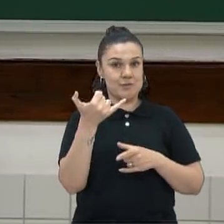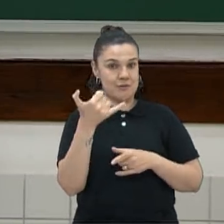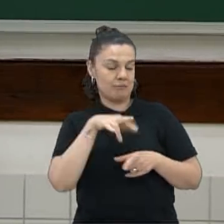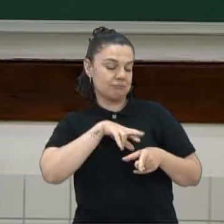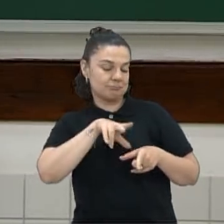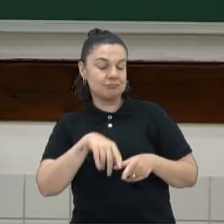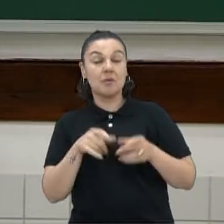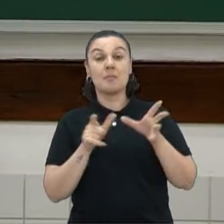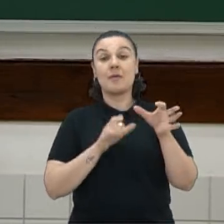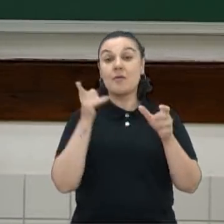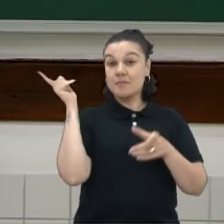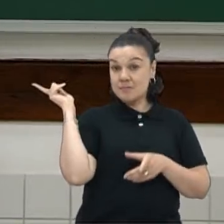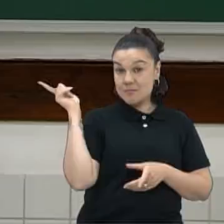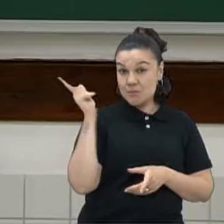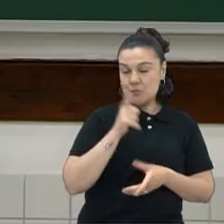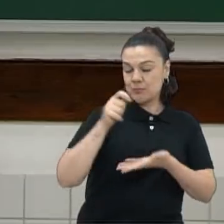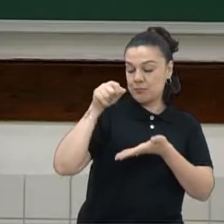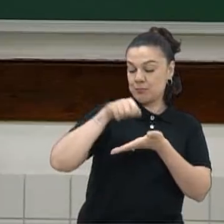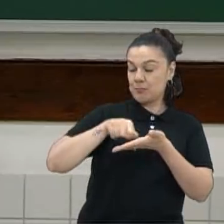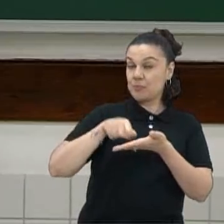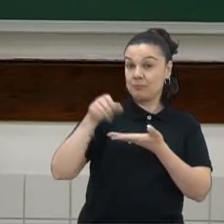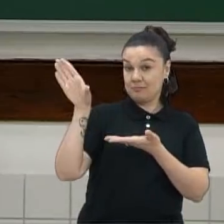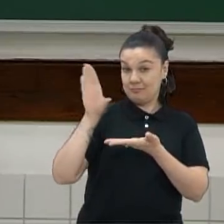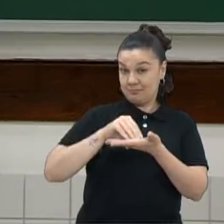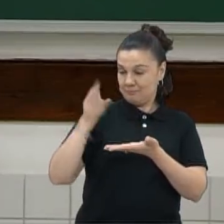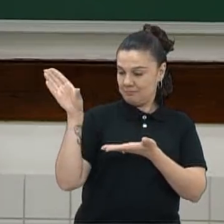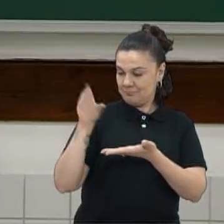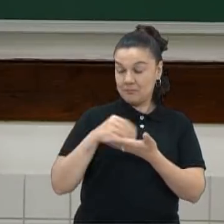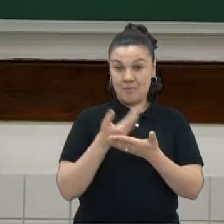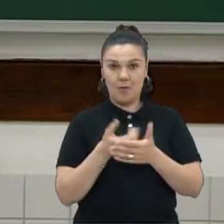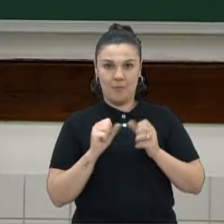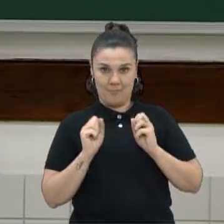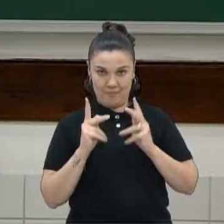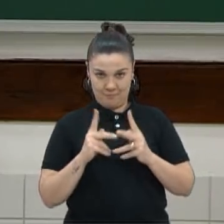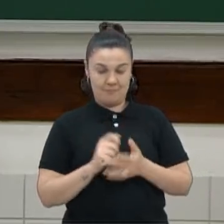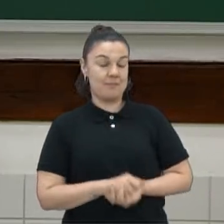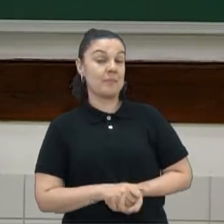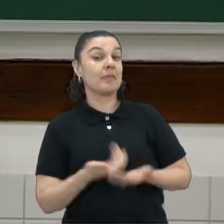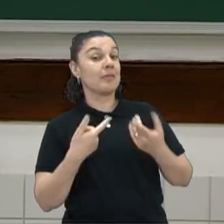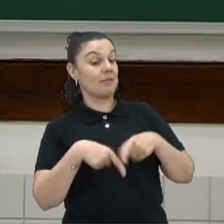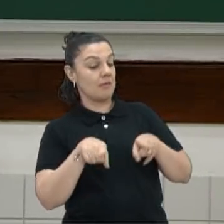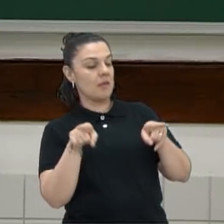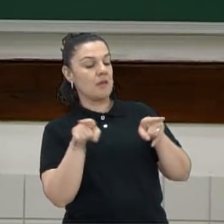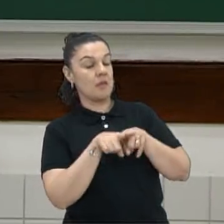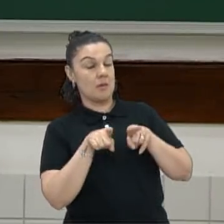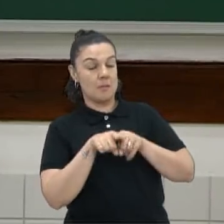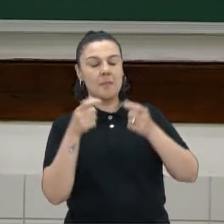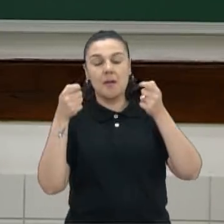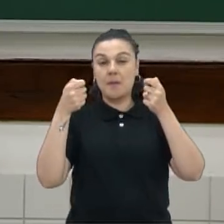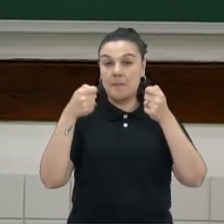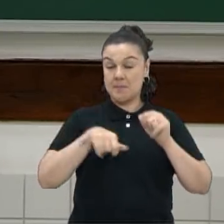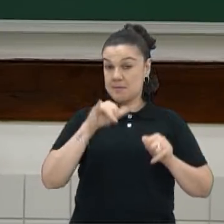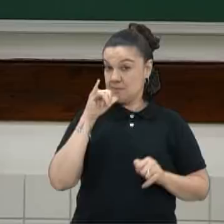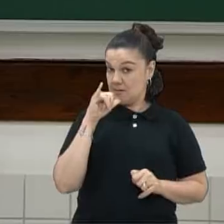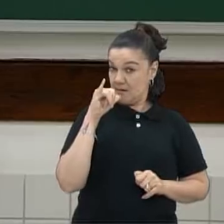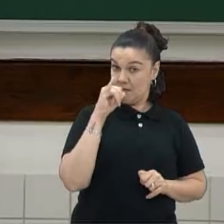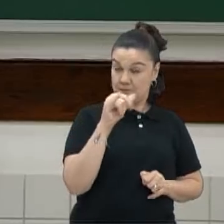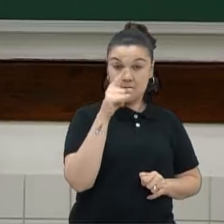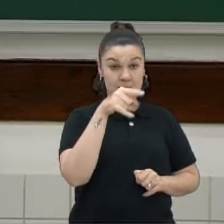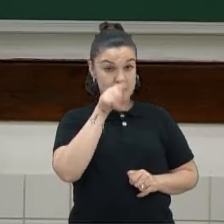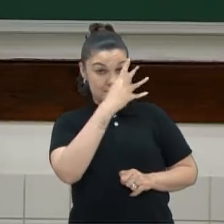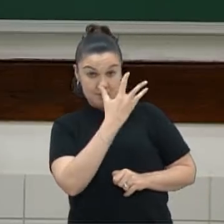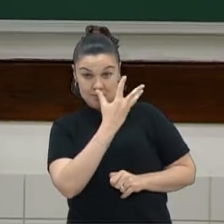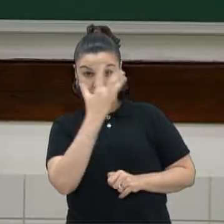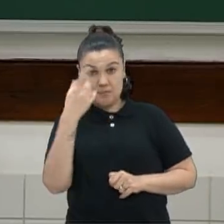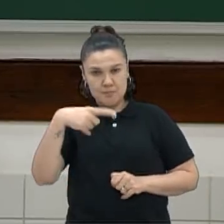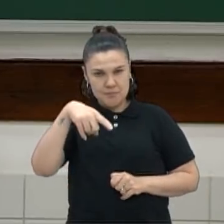caneta, para que seja possível você fazer as devidas anotações dessa aula. Também precisamos lembrar que para os alunos